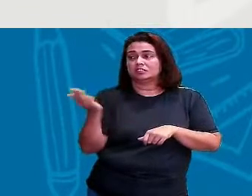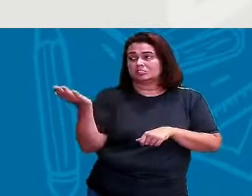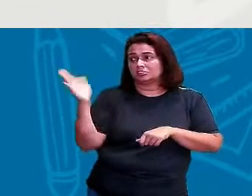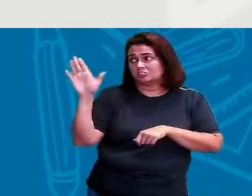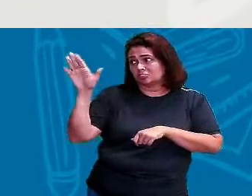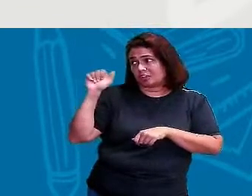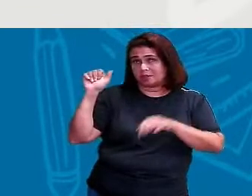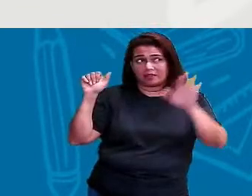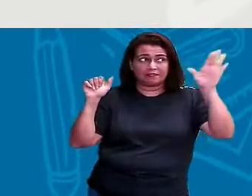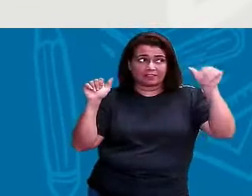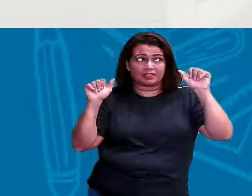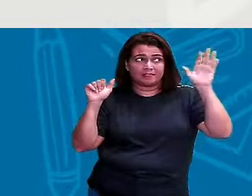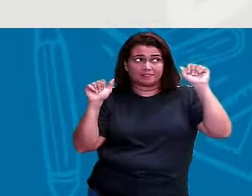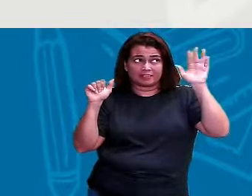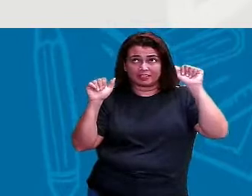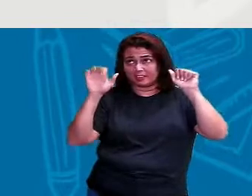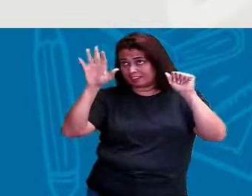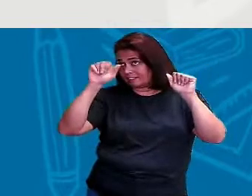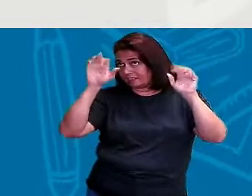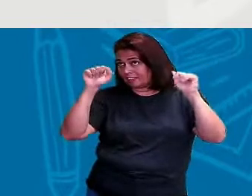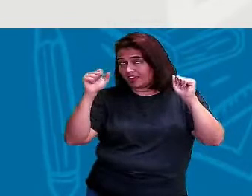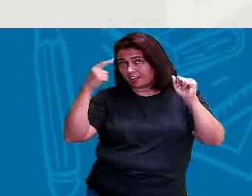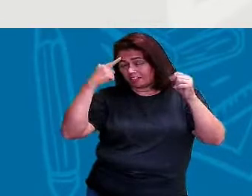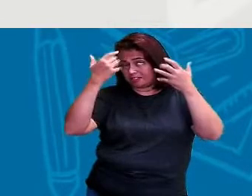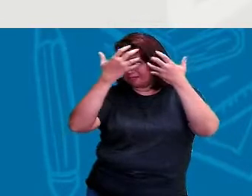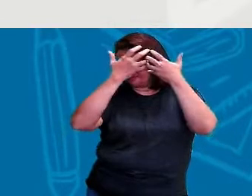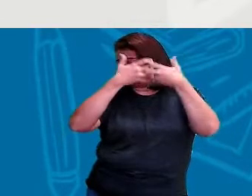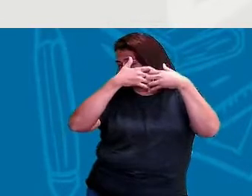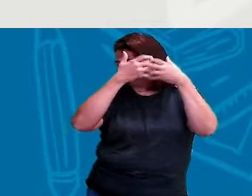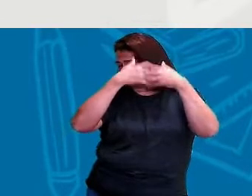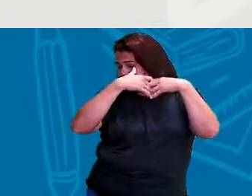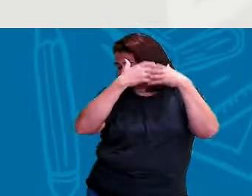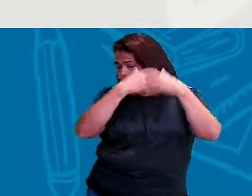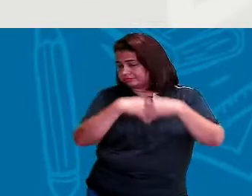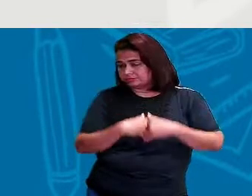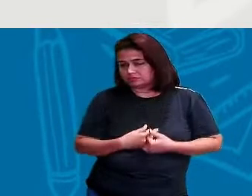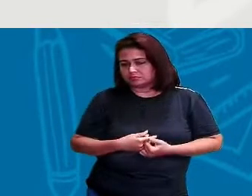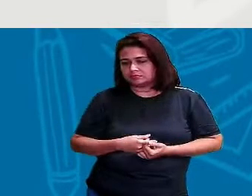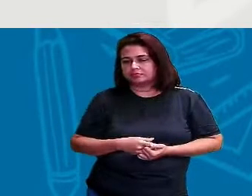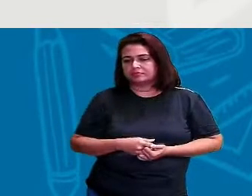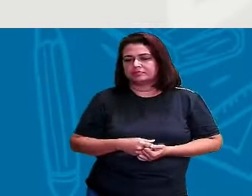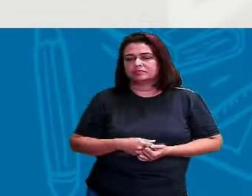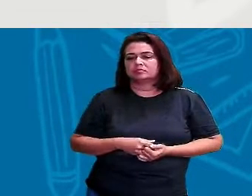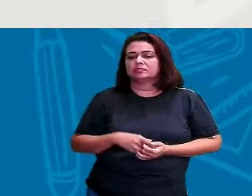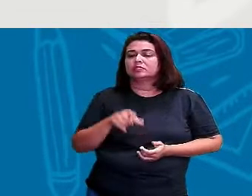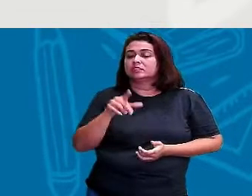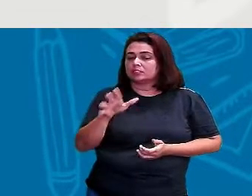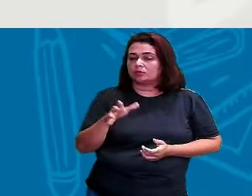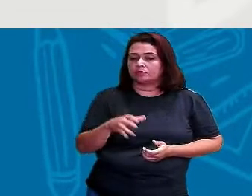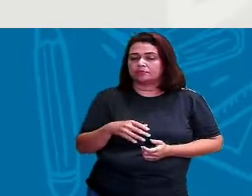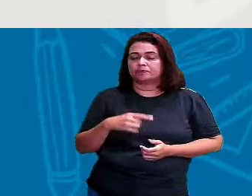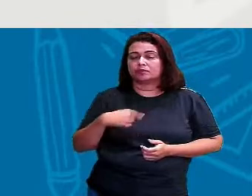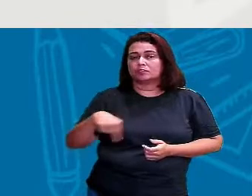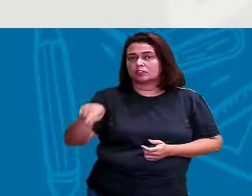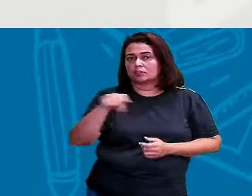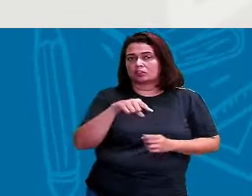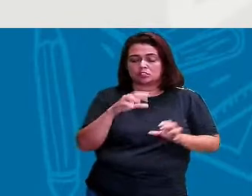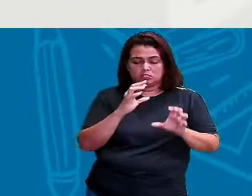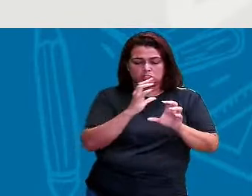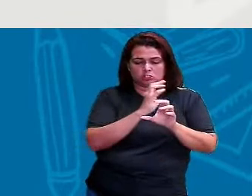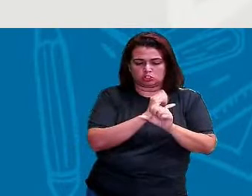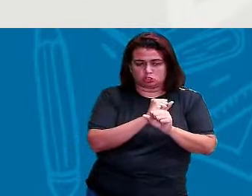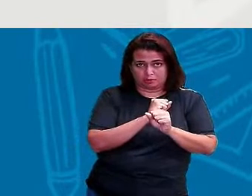o vizinho e vamos fazer o nosso quebra-cuca. Ó, quando somamos 2